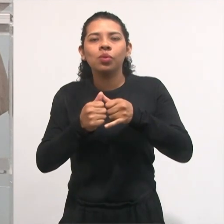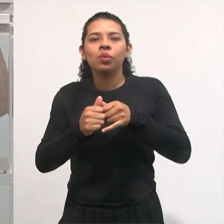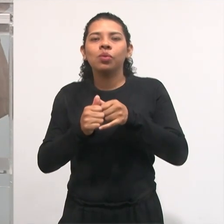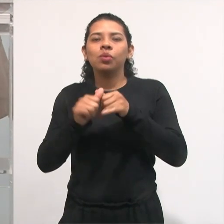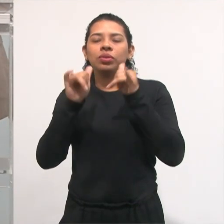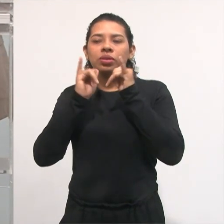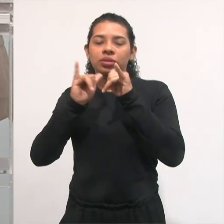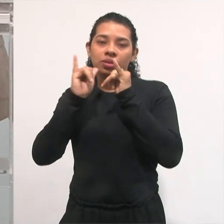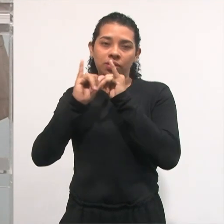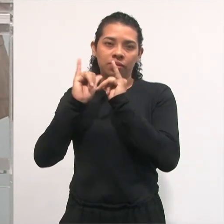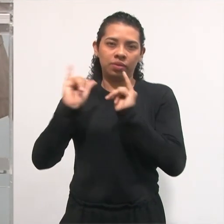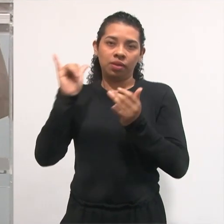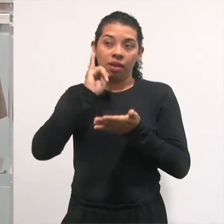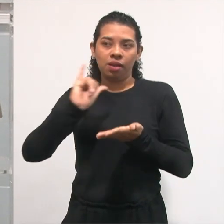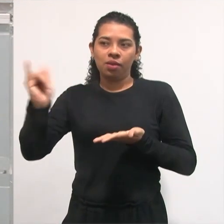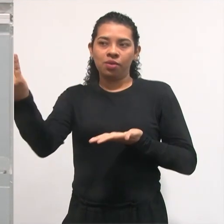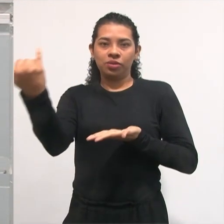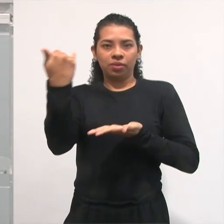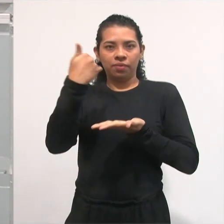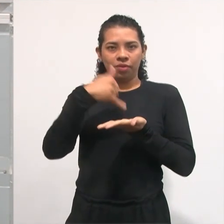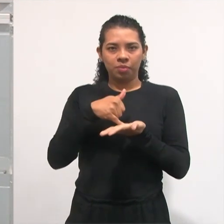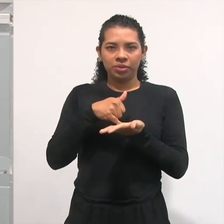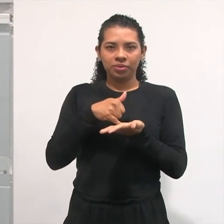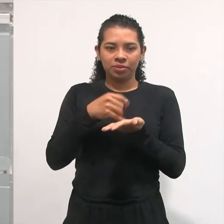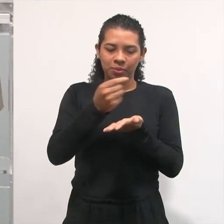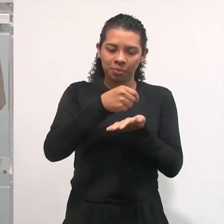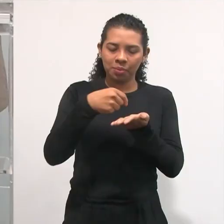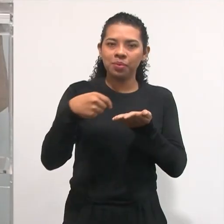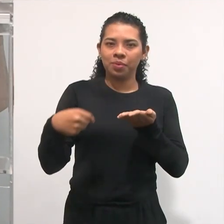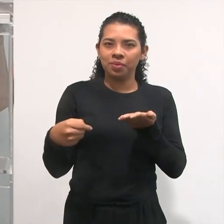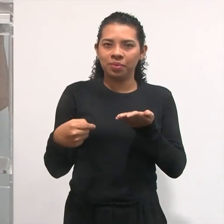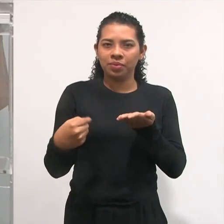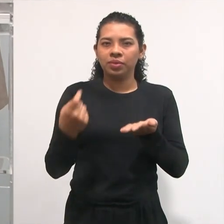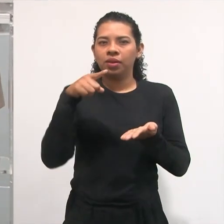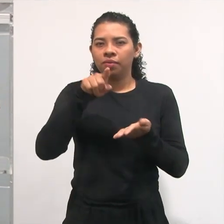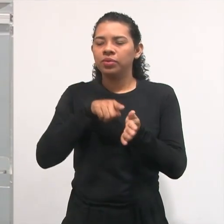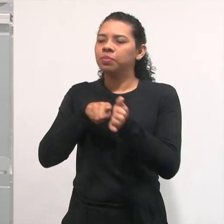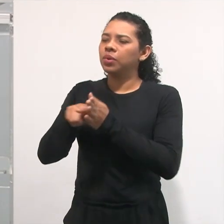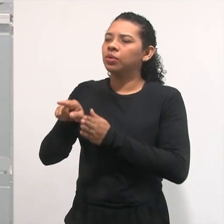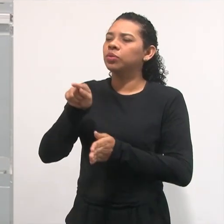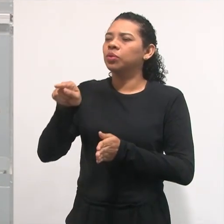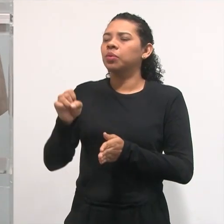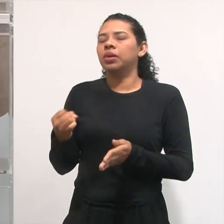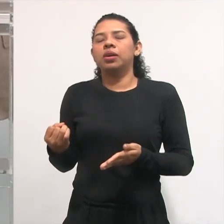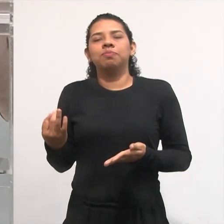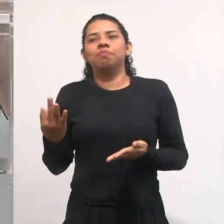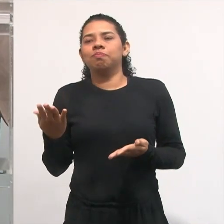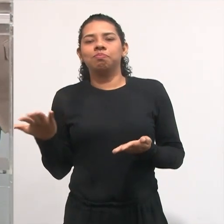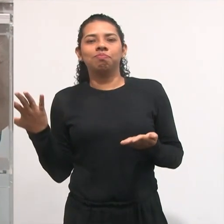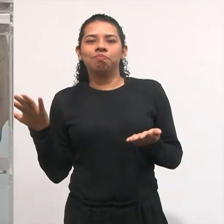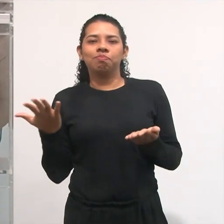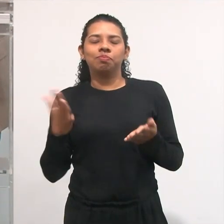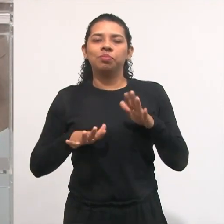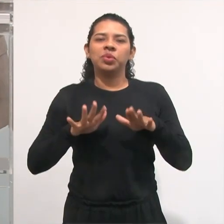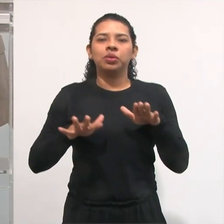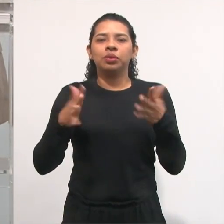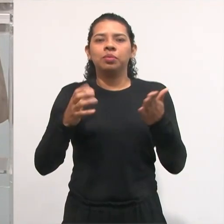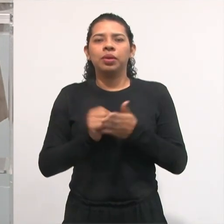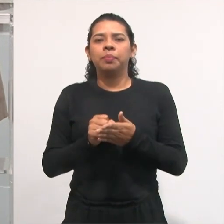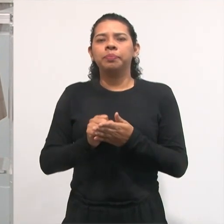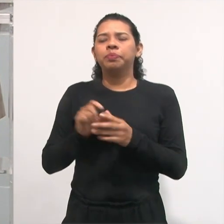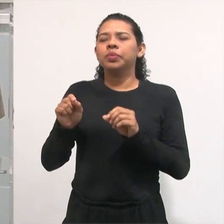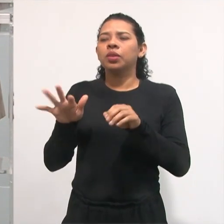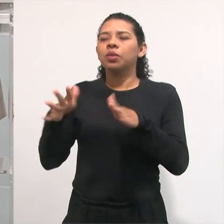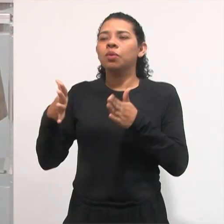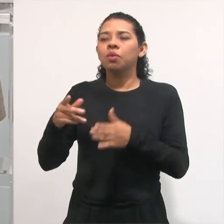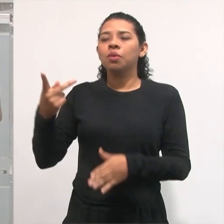nessas entrevistas, são os dados, correto? Então, quando você entrevistou o primeiro paciente, você perguntou lá X quantidade de